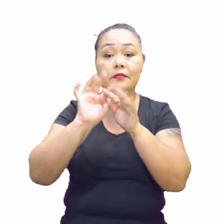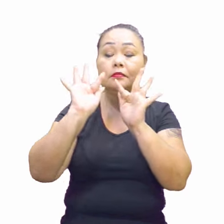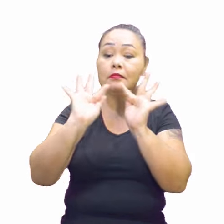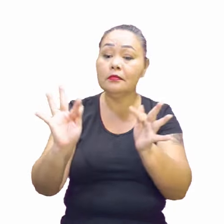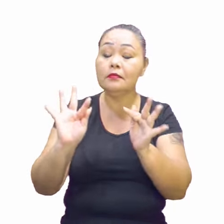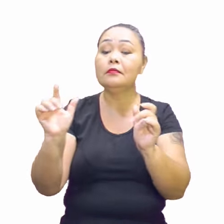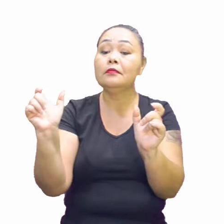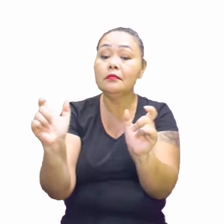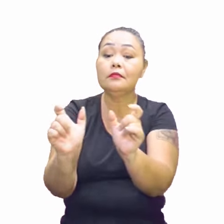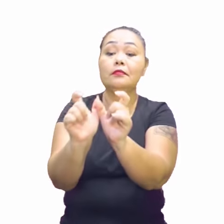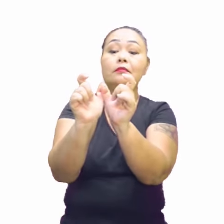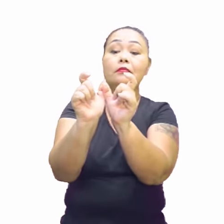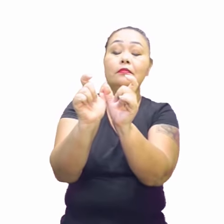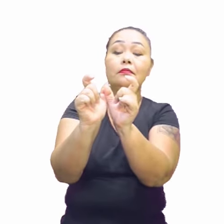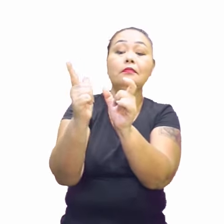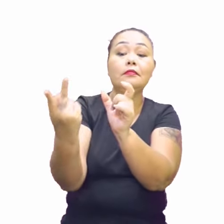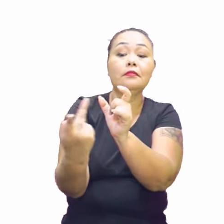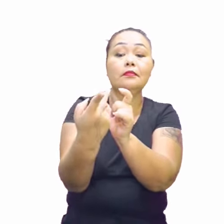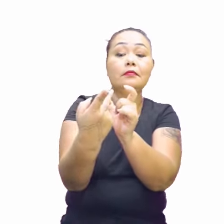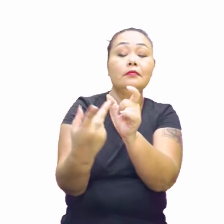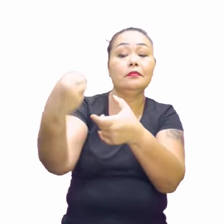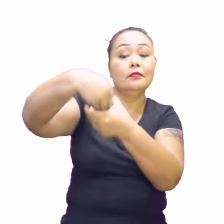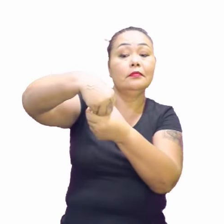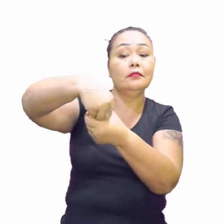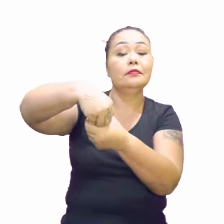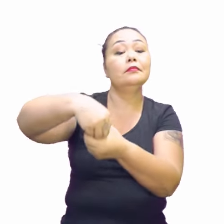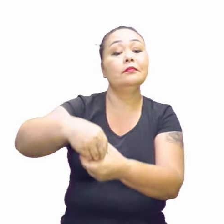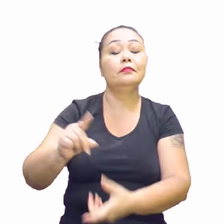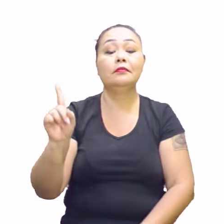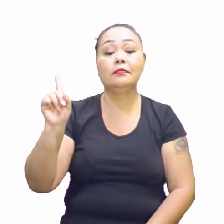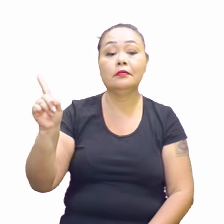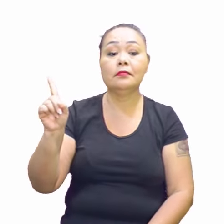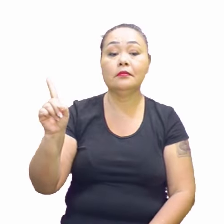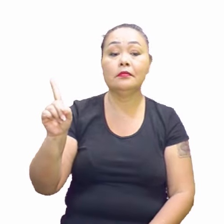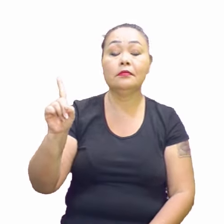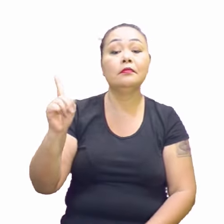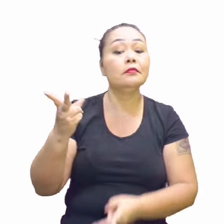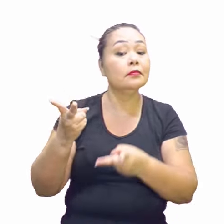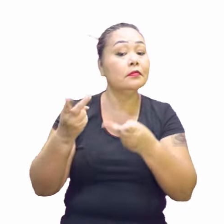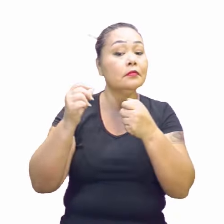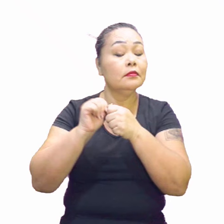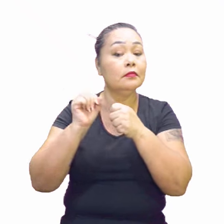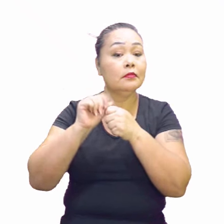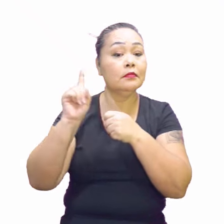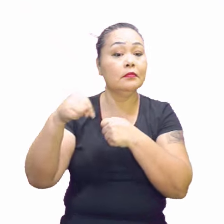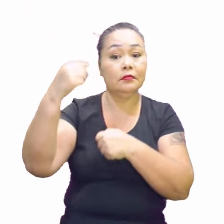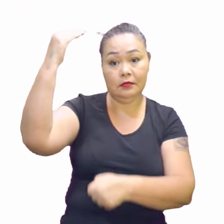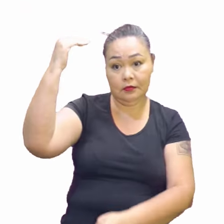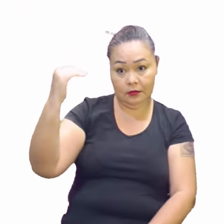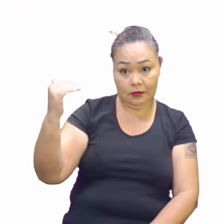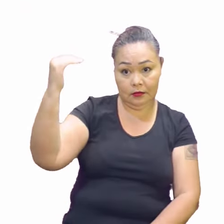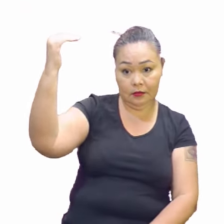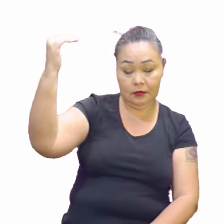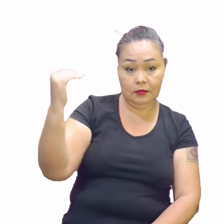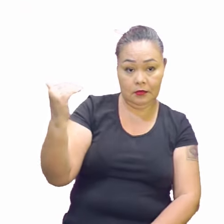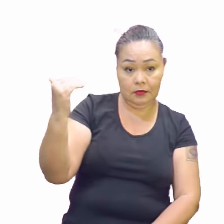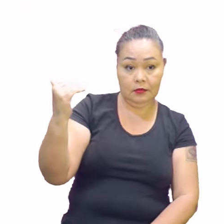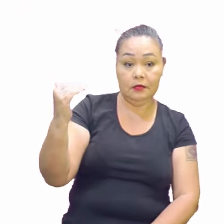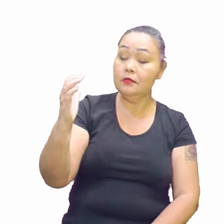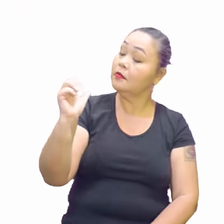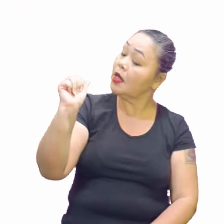simples e composto está no seu núcleo. Então, aqui você percebe que na segunda oração,